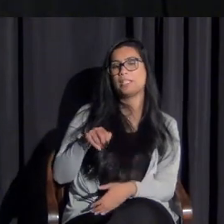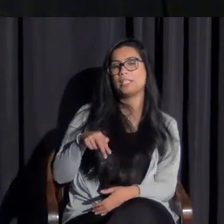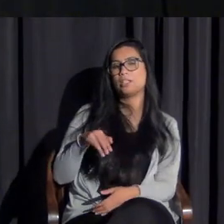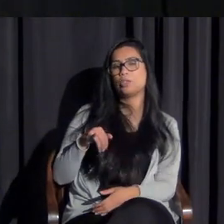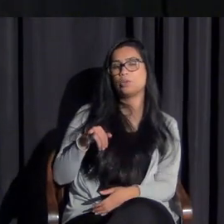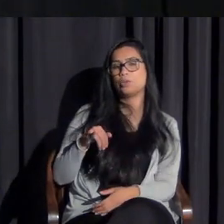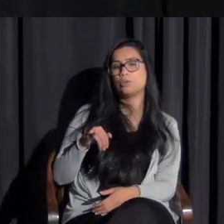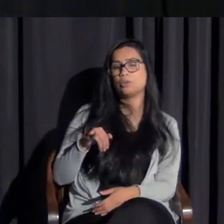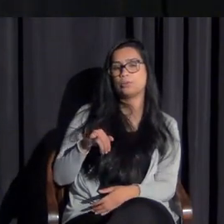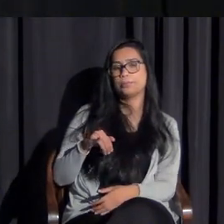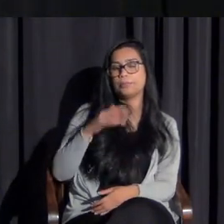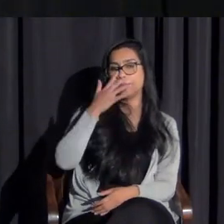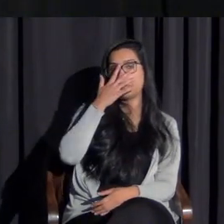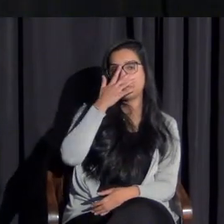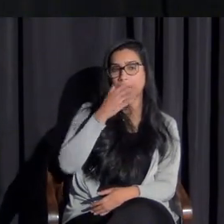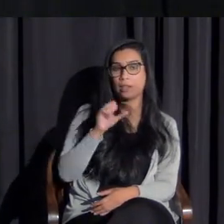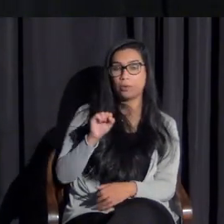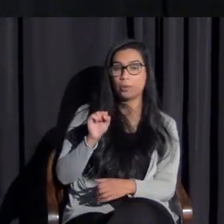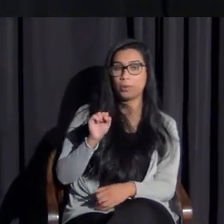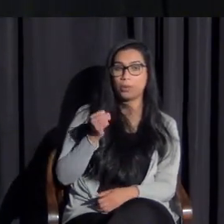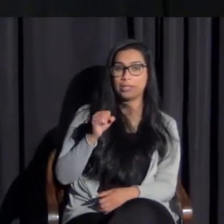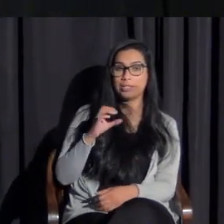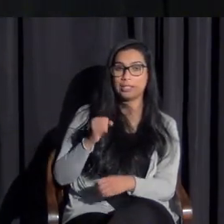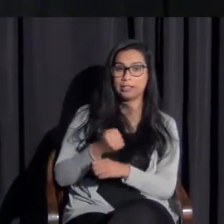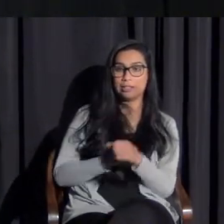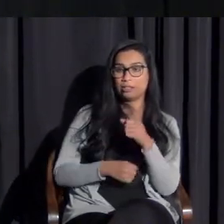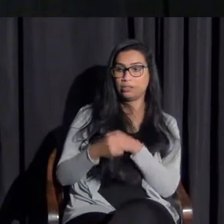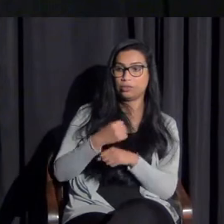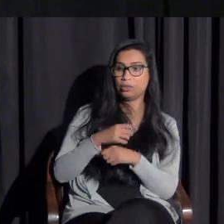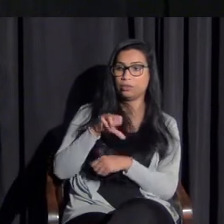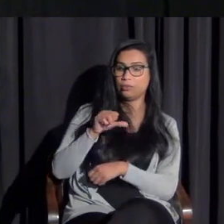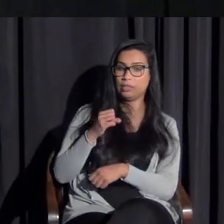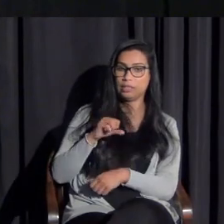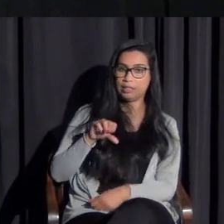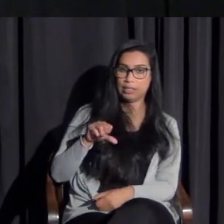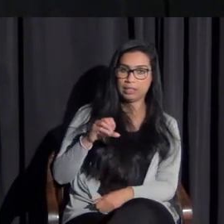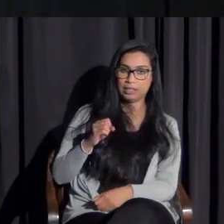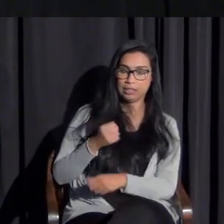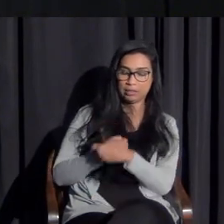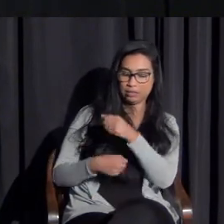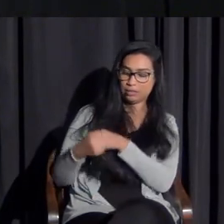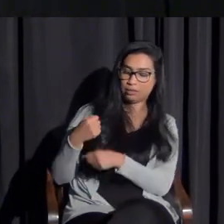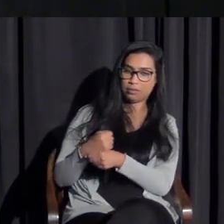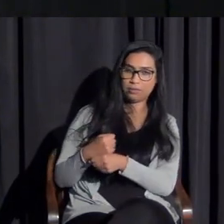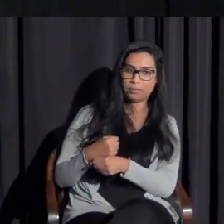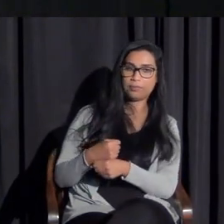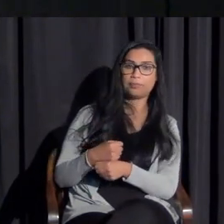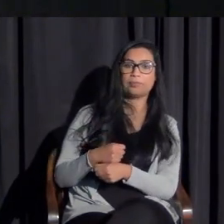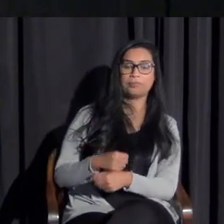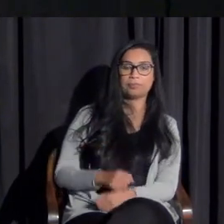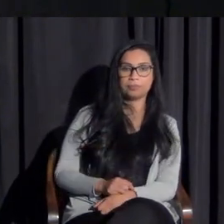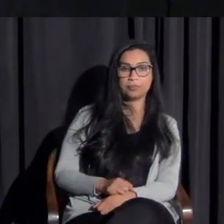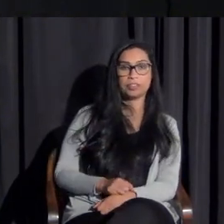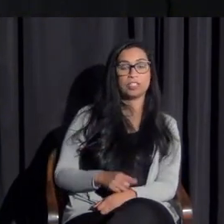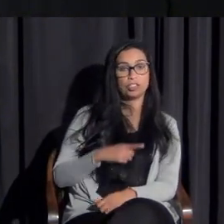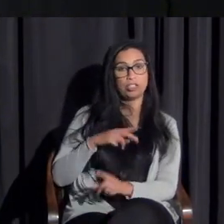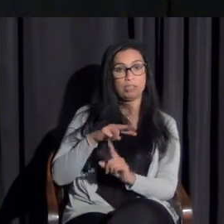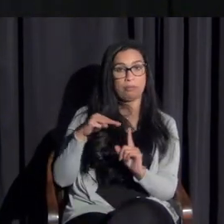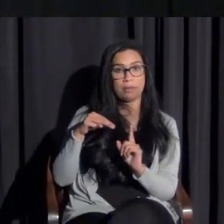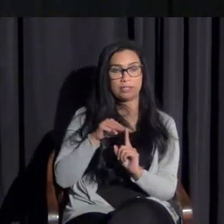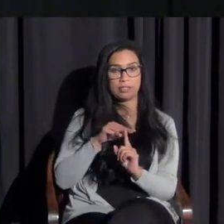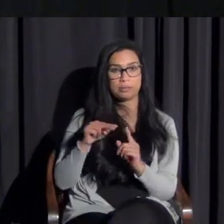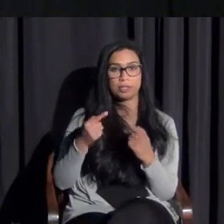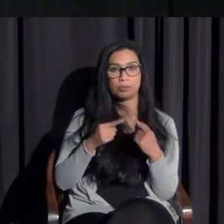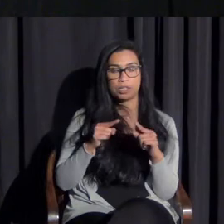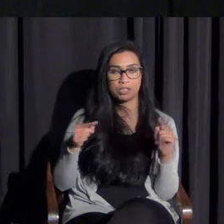anos, gente? 80 anos atrás, né? Mais de 80, quase 90 anos atrás, já essa concepção, essa percepção crítica dessa